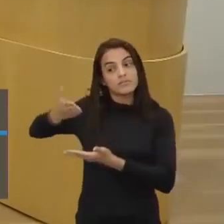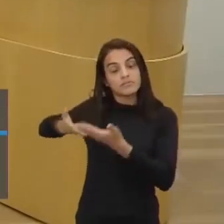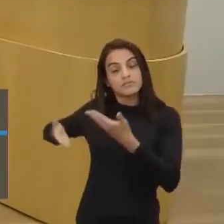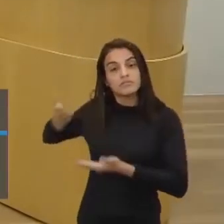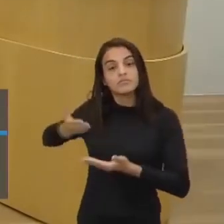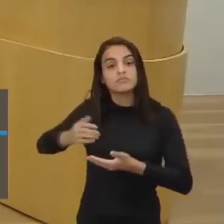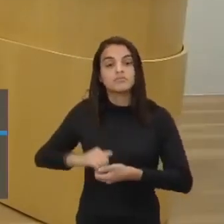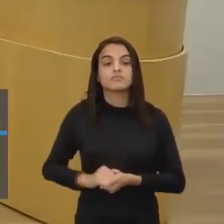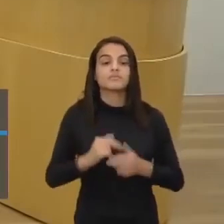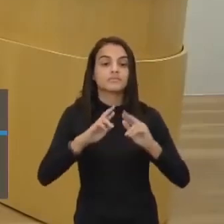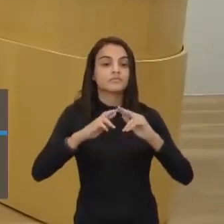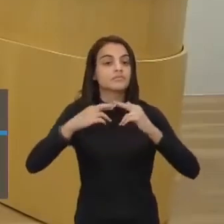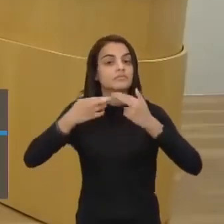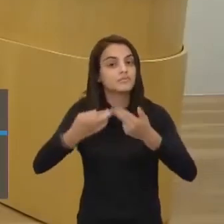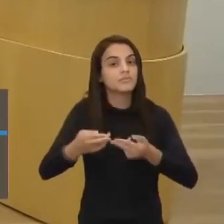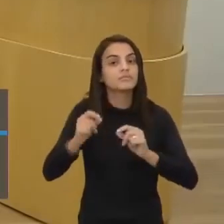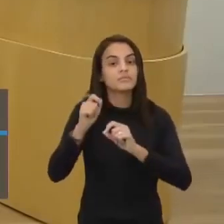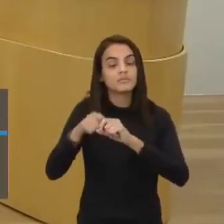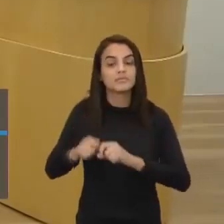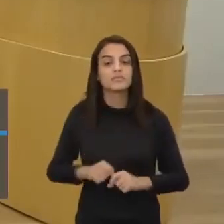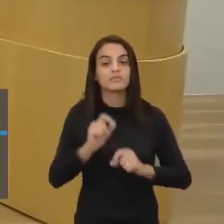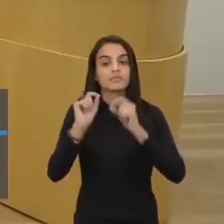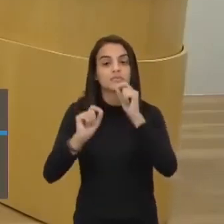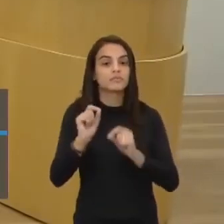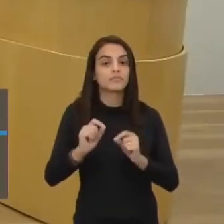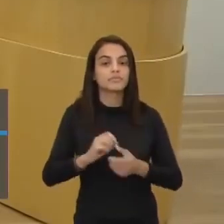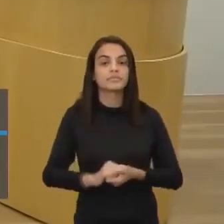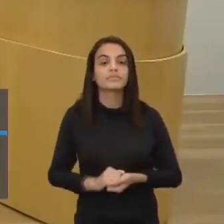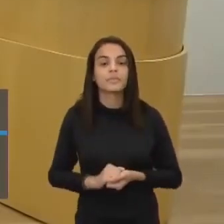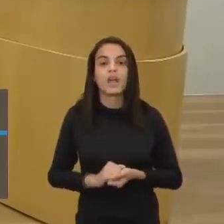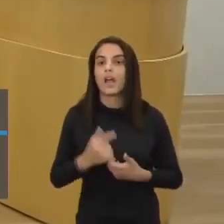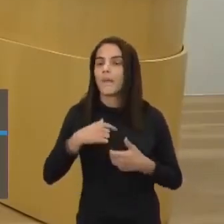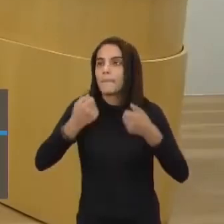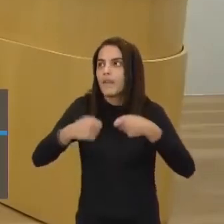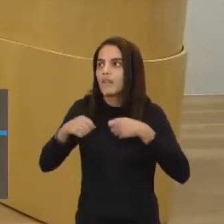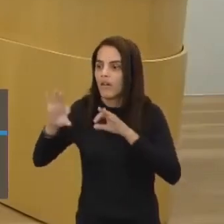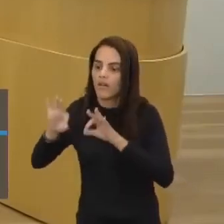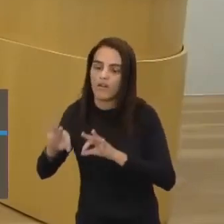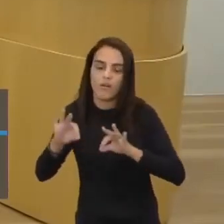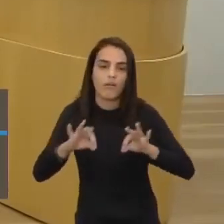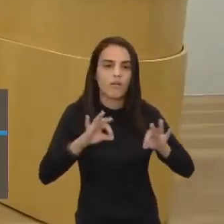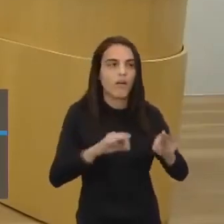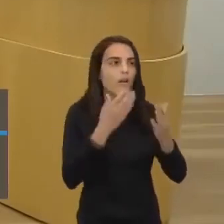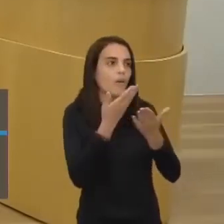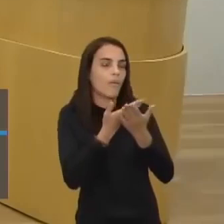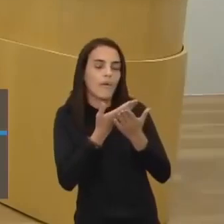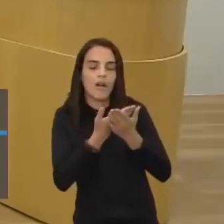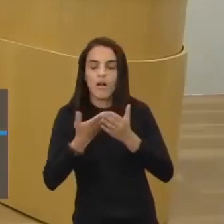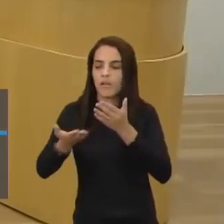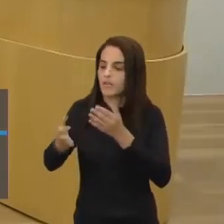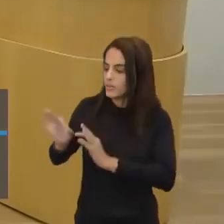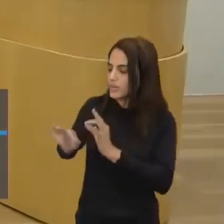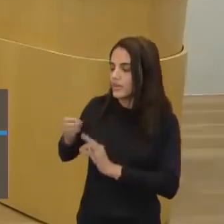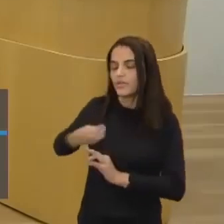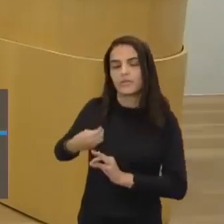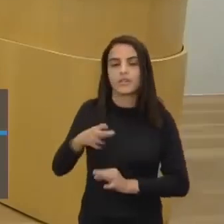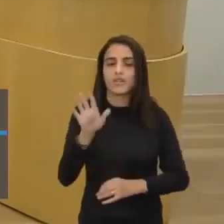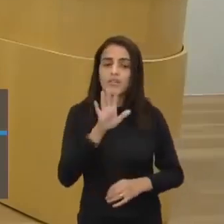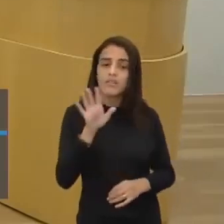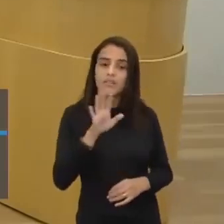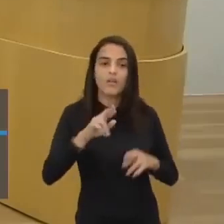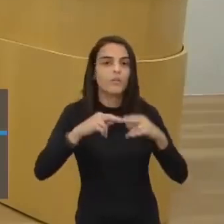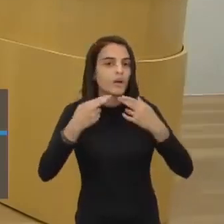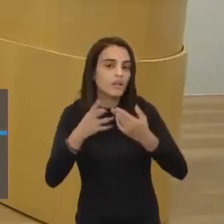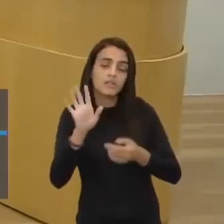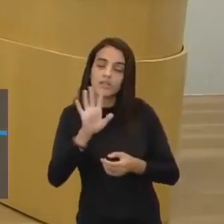Essa rede que eu citei, ela foi feita informalmente, sem necessidade da gente se organizar aqui, como se fosse uma aula de projeto de vida para a gente fazer uma